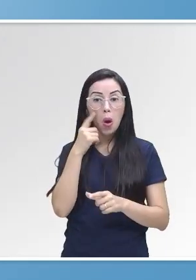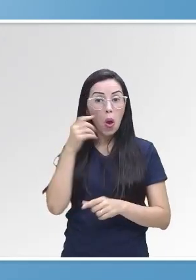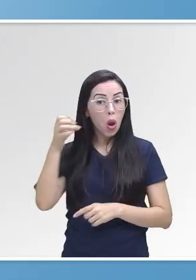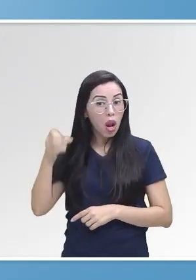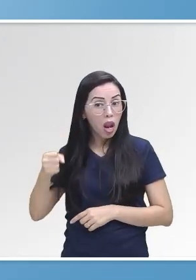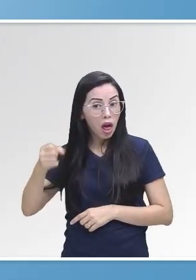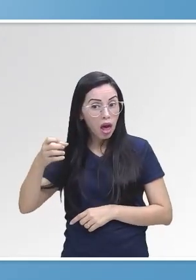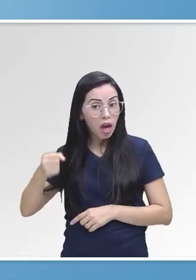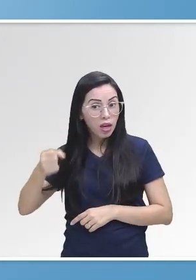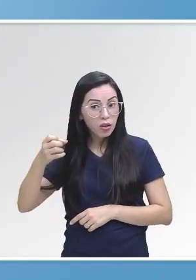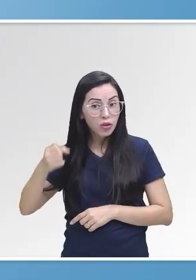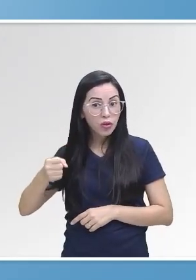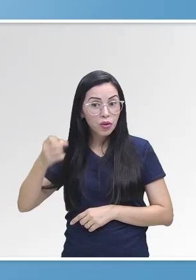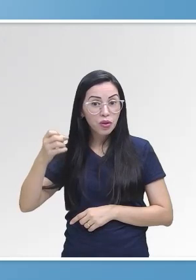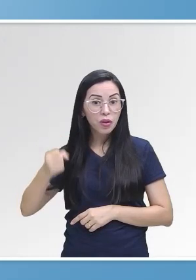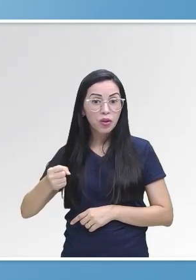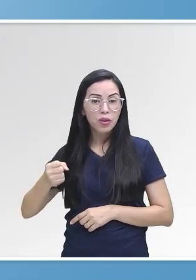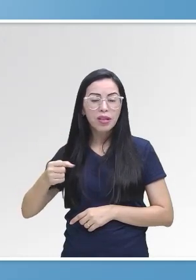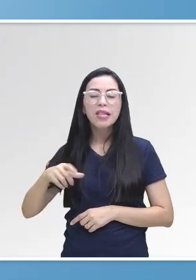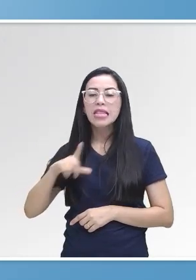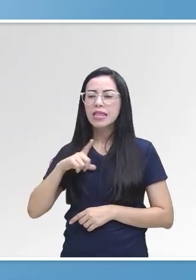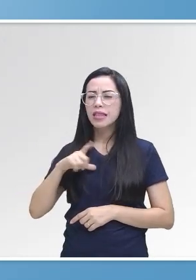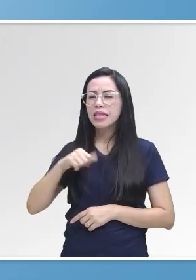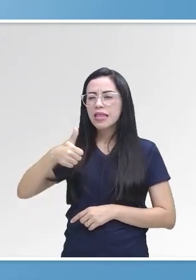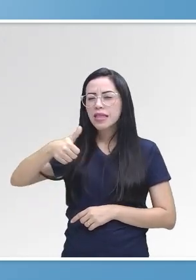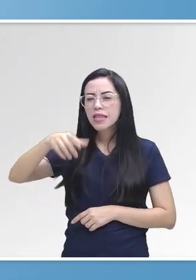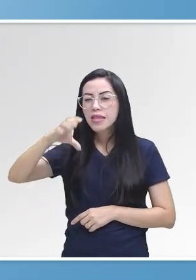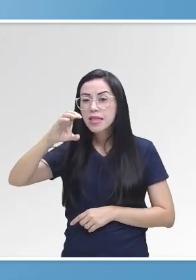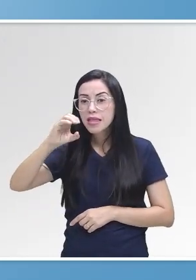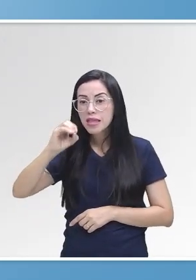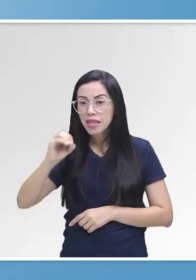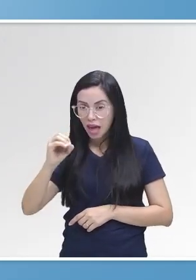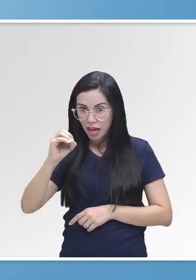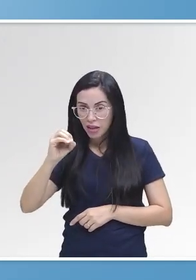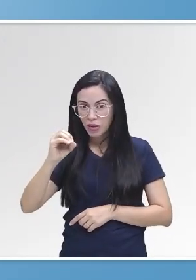sim 10 latas de leite